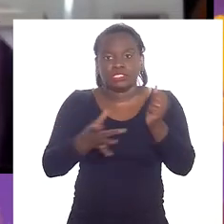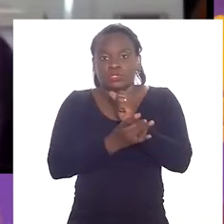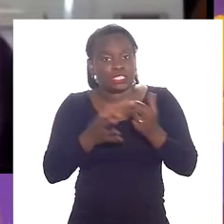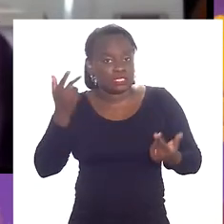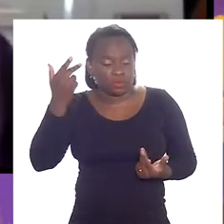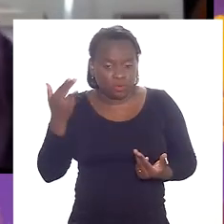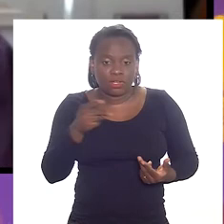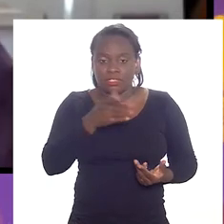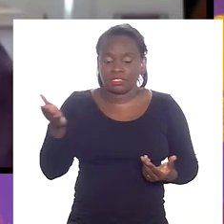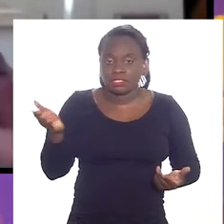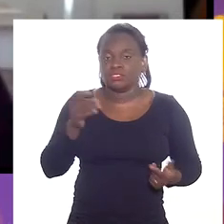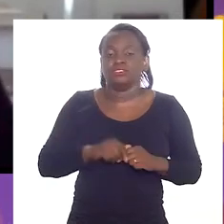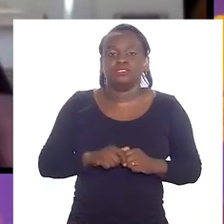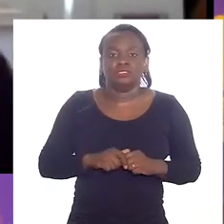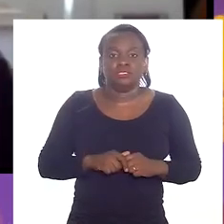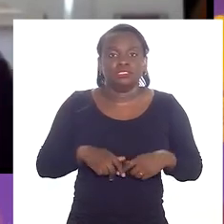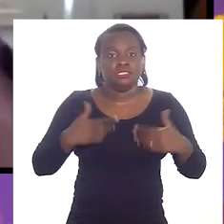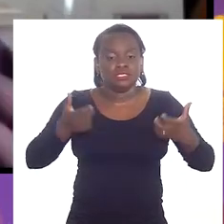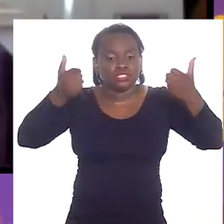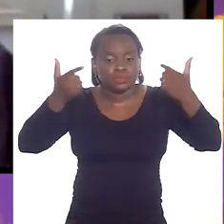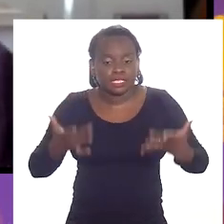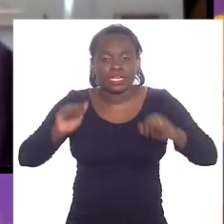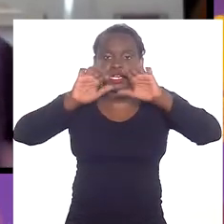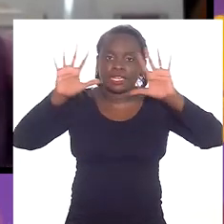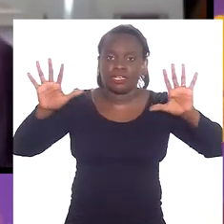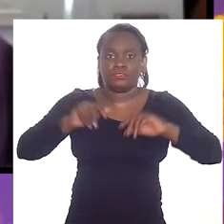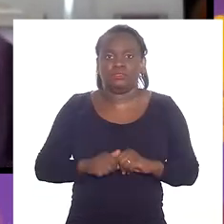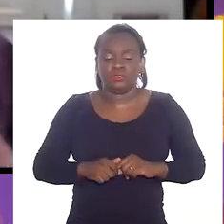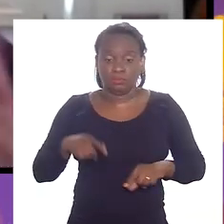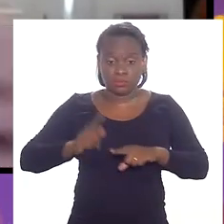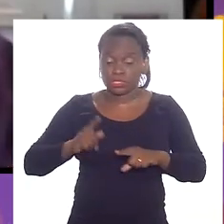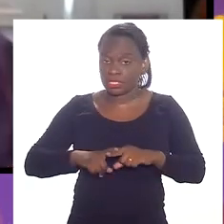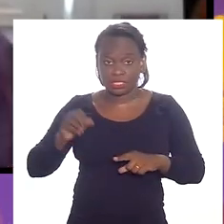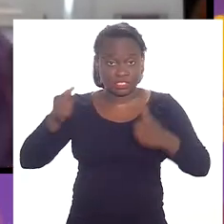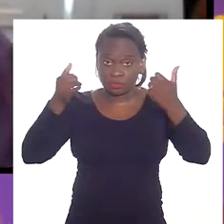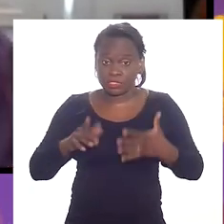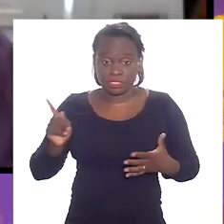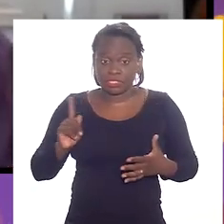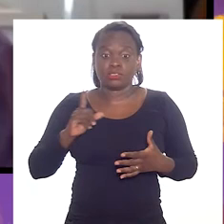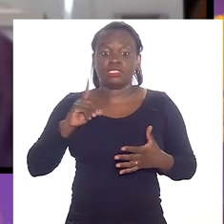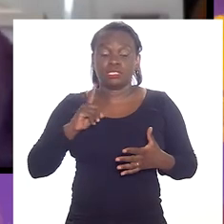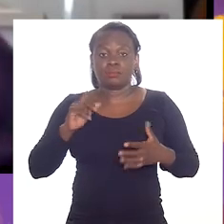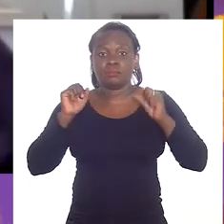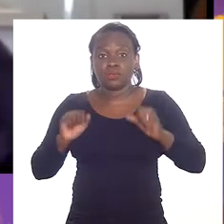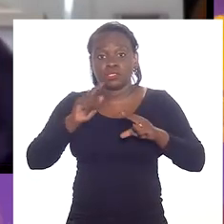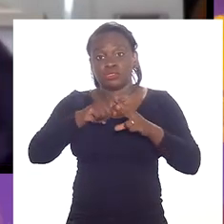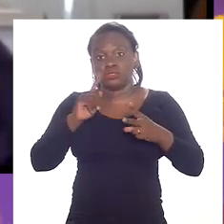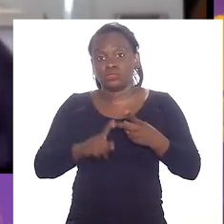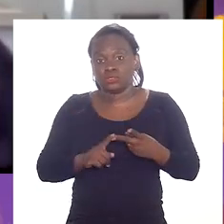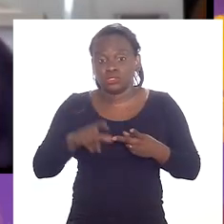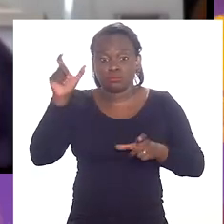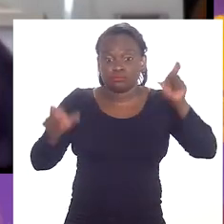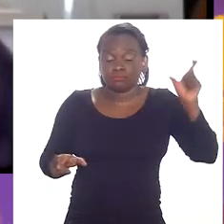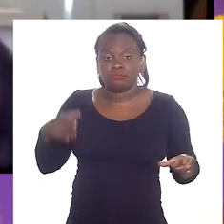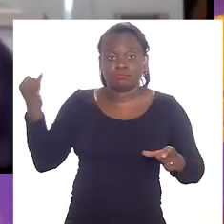seguro. Que a saúde do atleta é diferente da nossa, proteção, vacinação, controle. Mas aí entra uma questão ética, que vocês